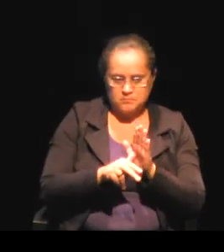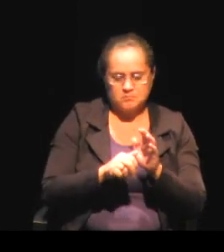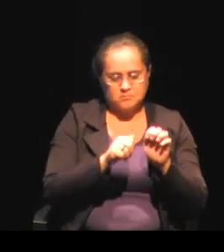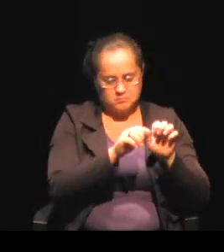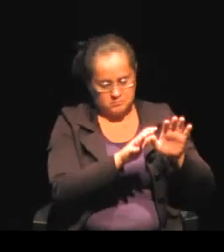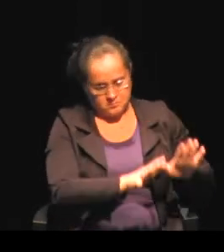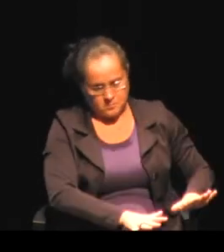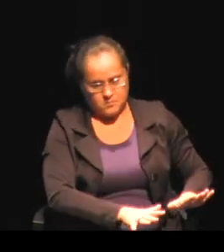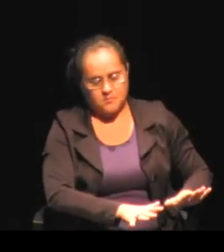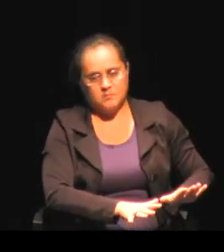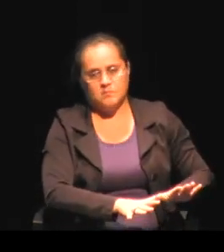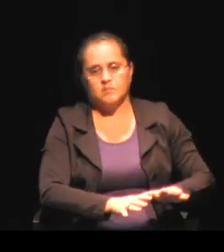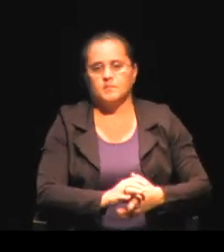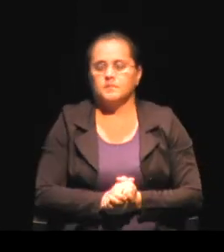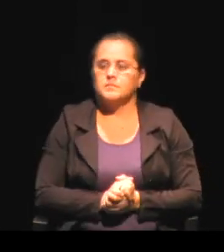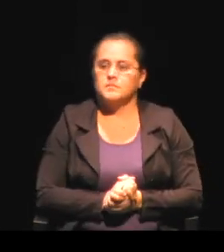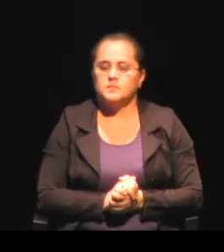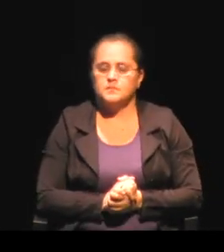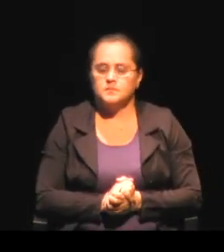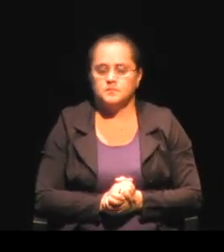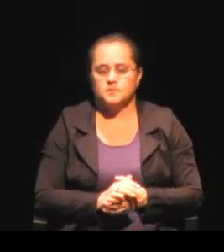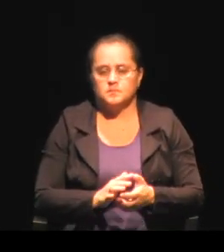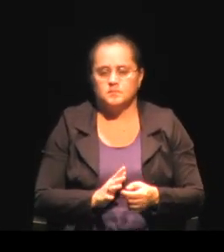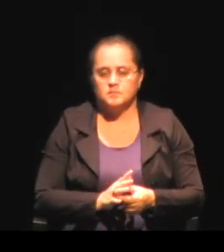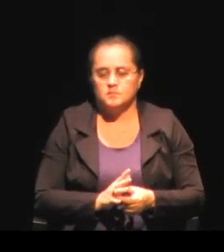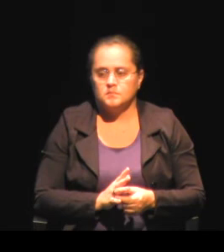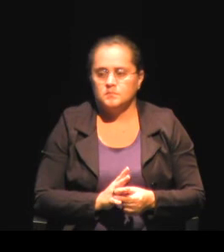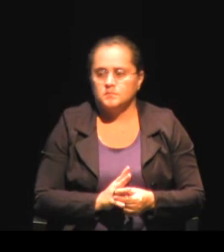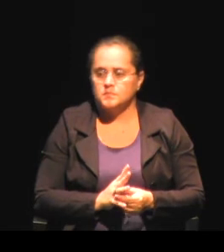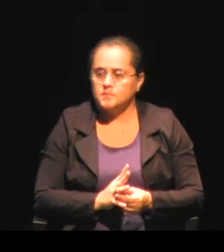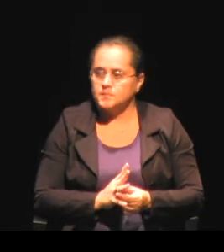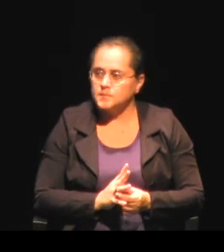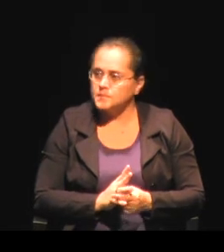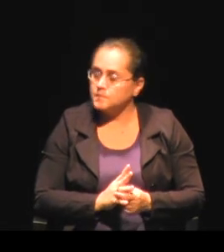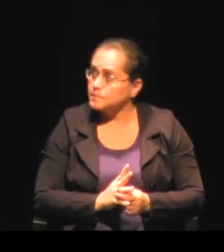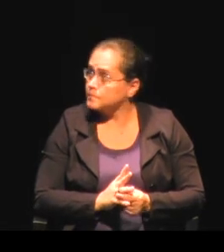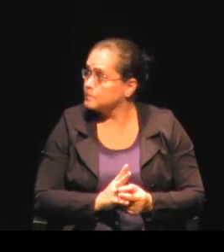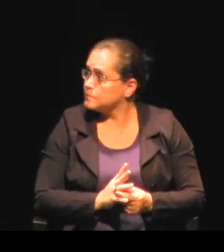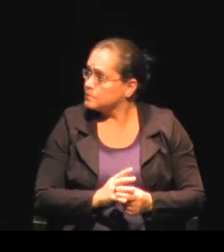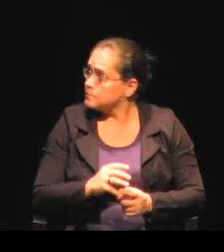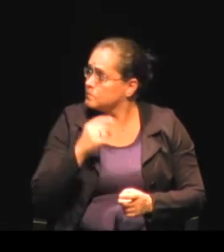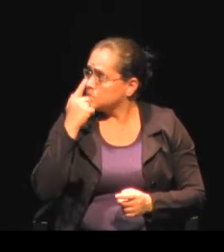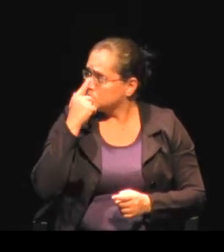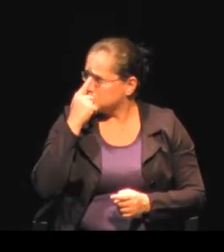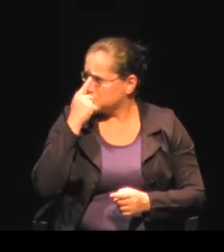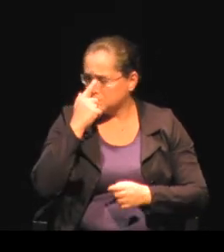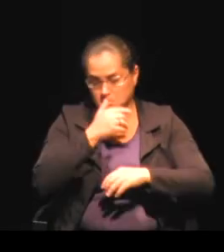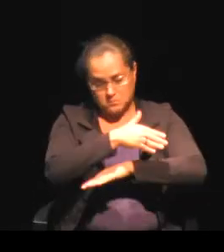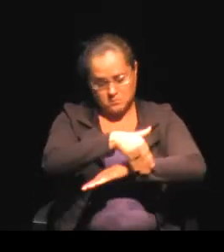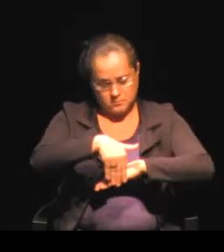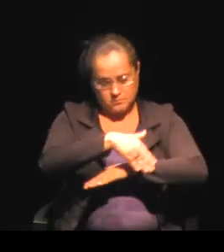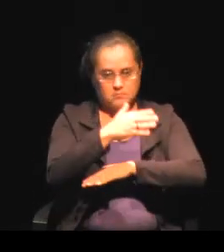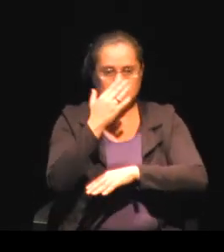parte do Anhangabaú. A gente deixou aqui uma memória. Isso aí nem é tombado, foi uma coisa meio decisão de projeto, mesmo